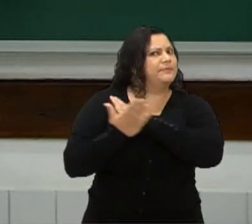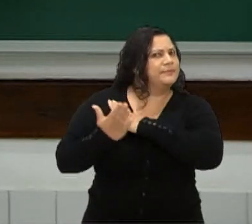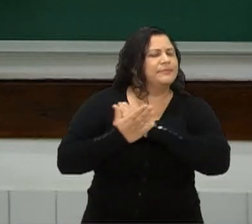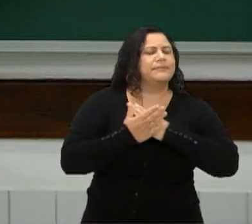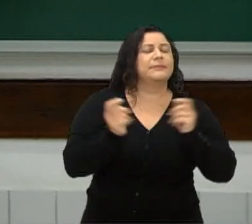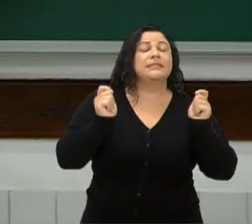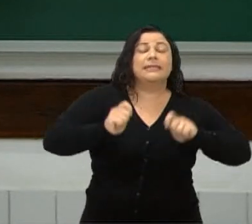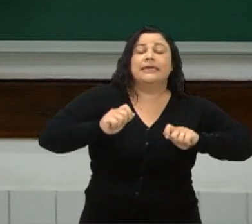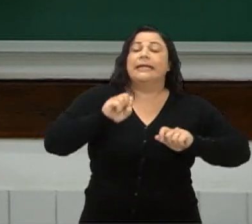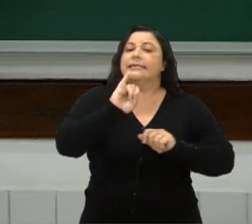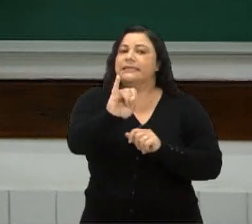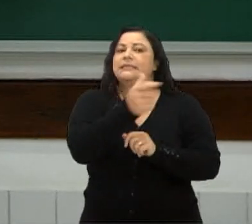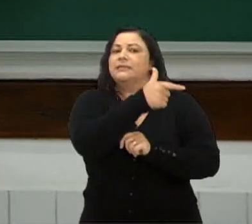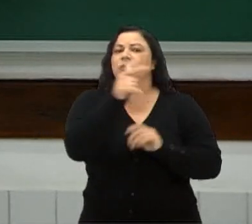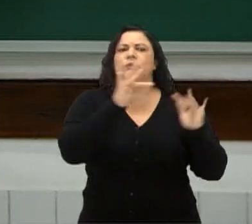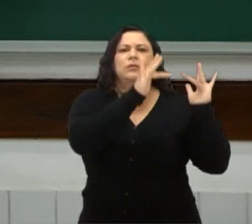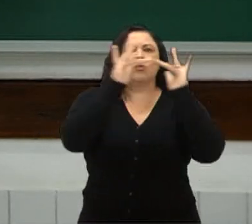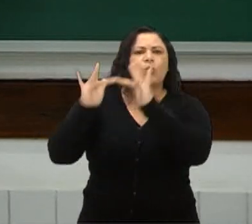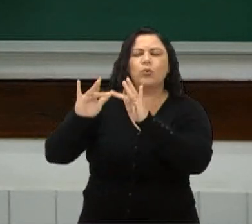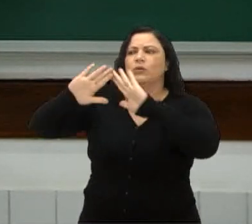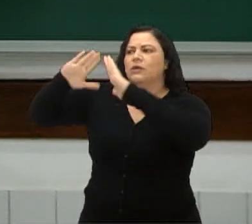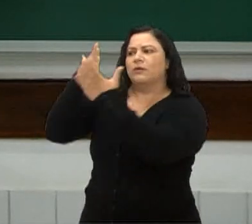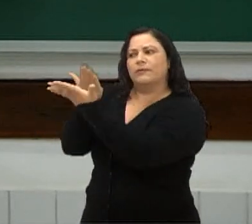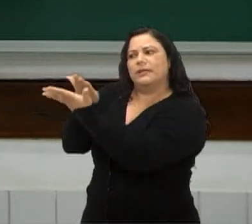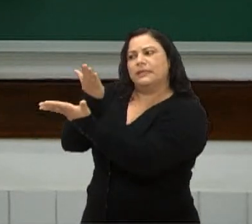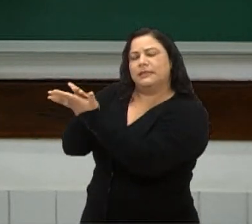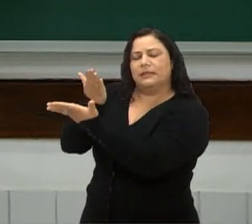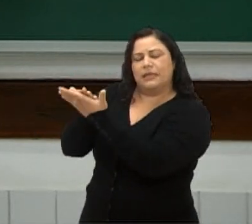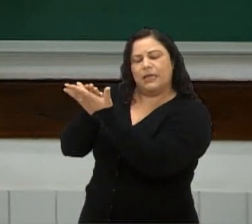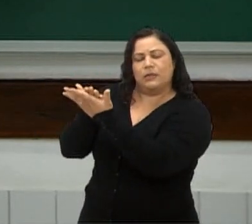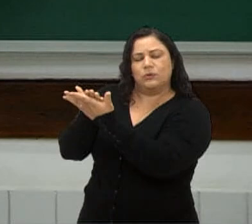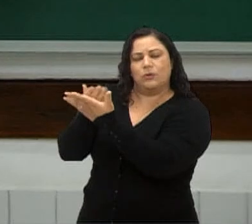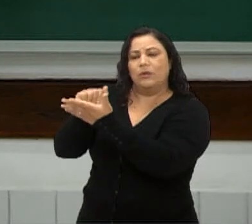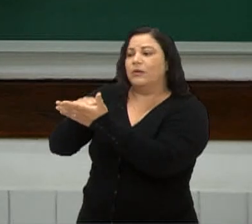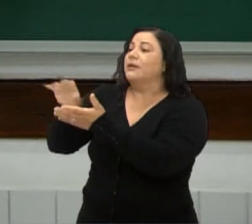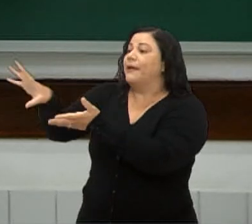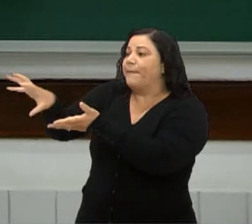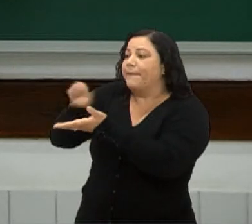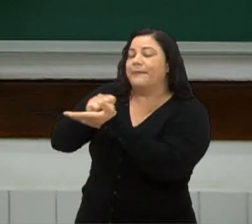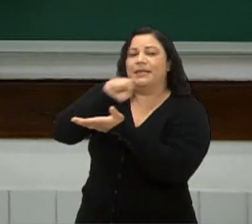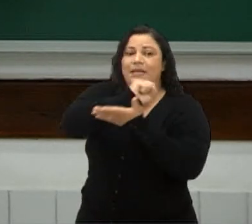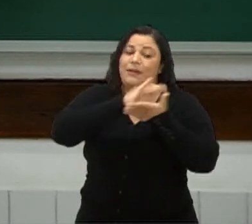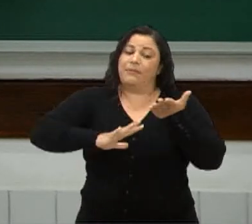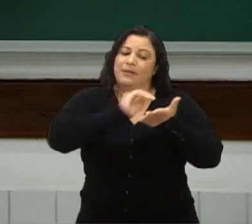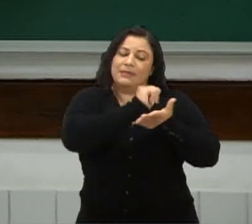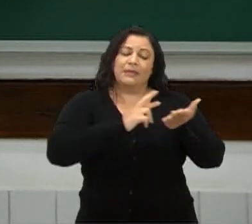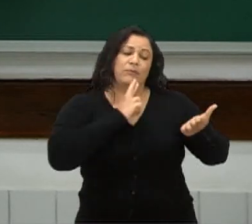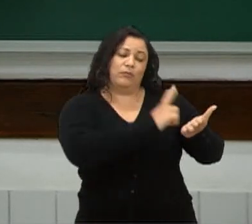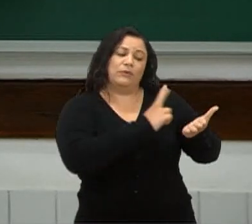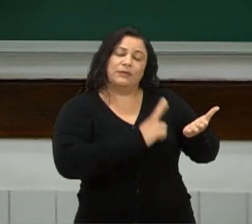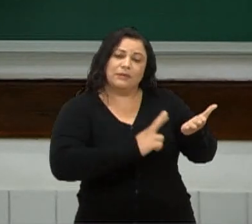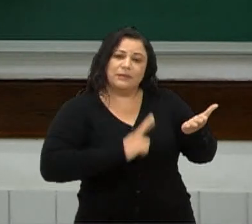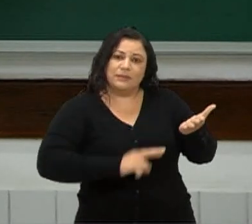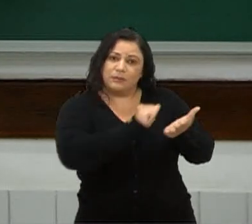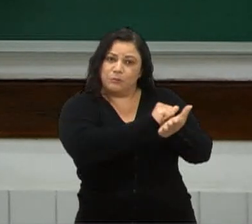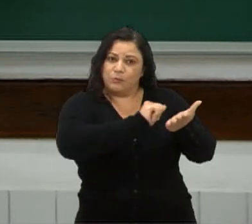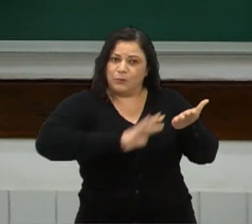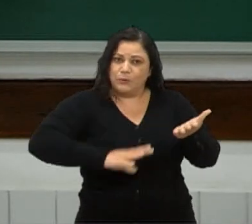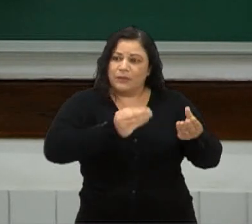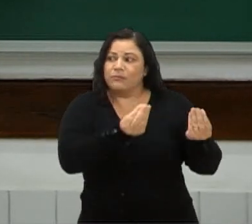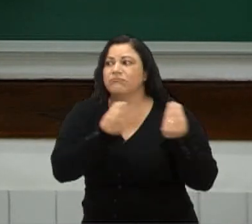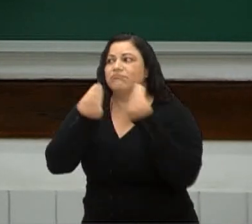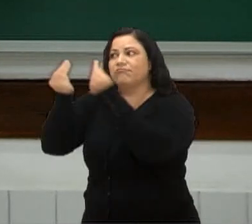vá até a escola lá, eles vão te oferecer o material. Se você, terminando, entregue o material lá para você ganhar presença